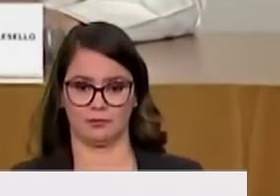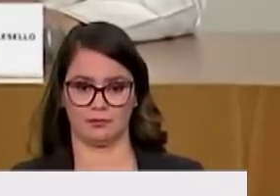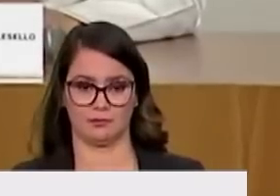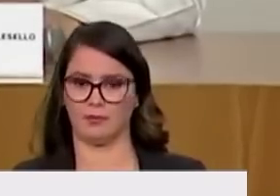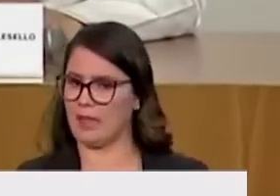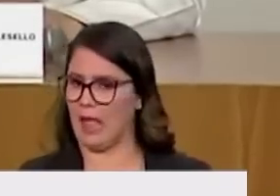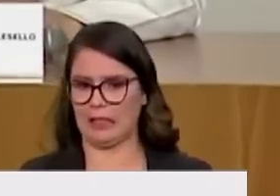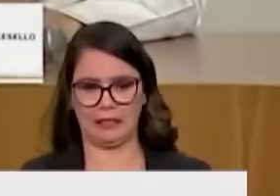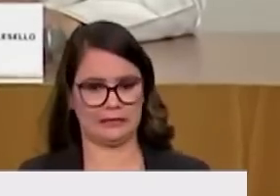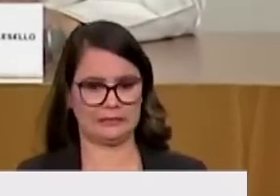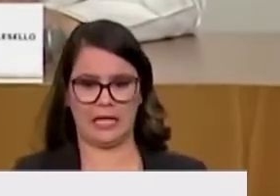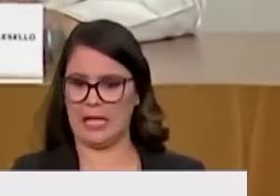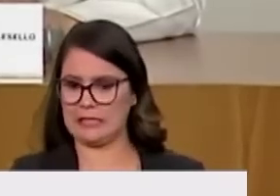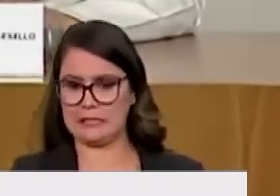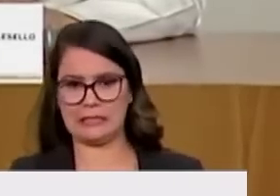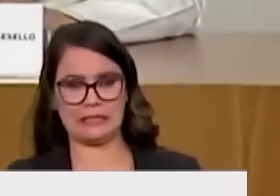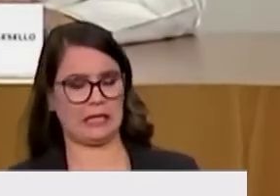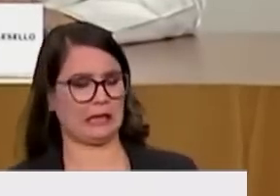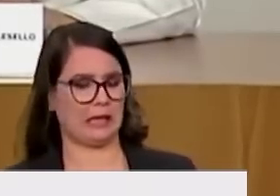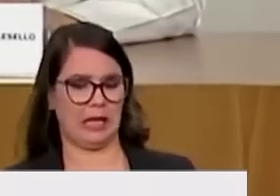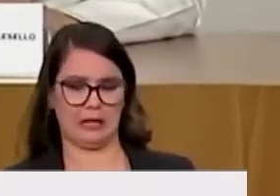Nenhum? Nenhum? Nenhum.